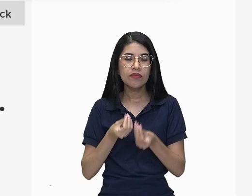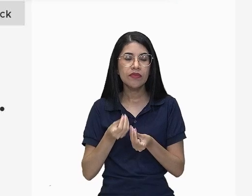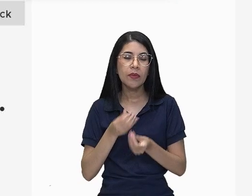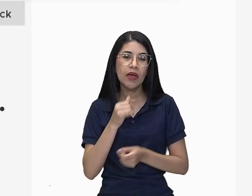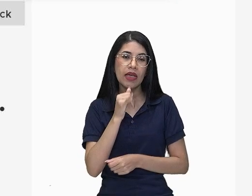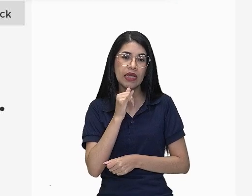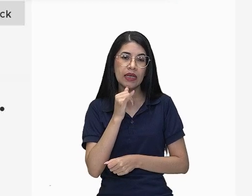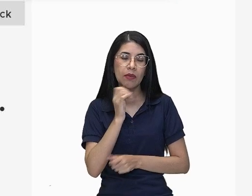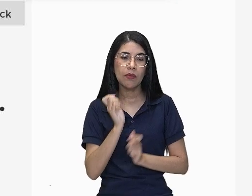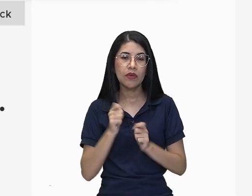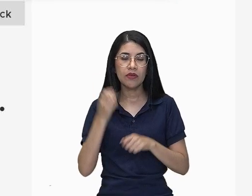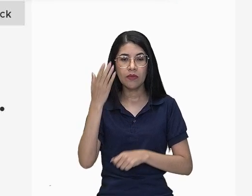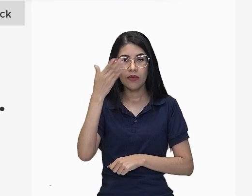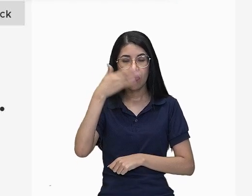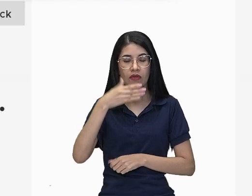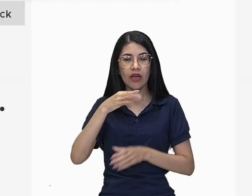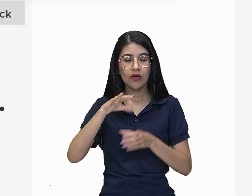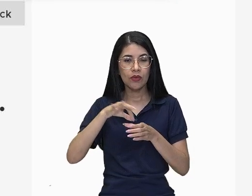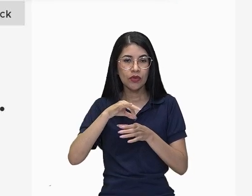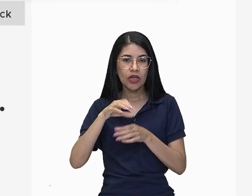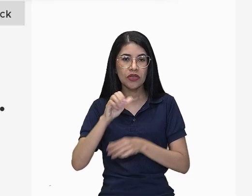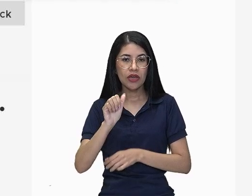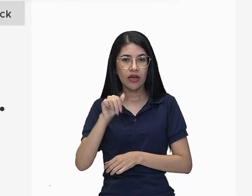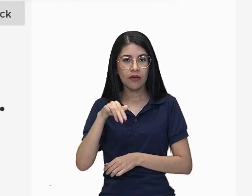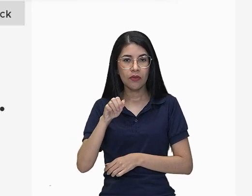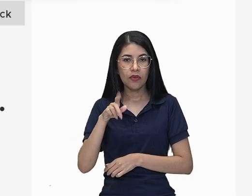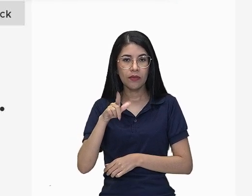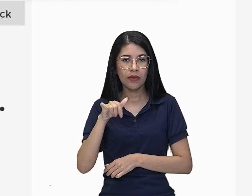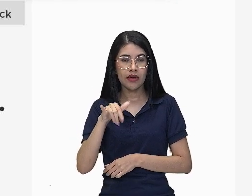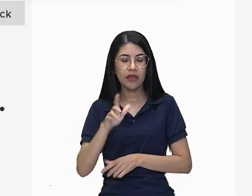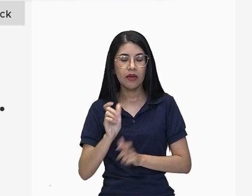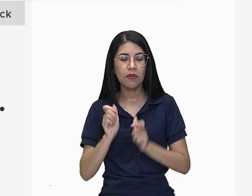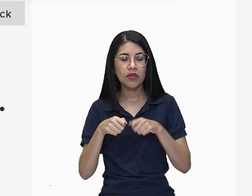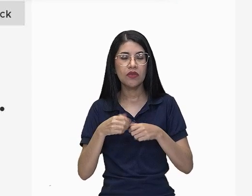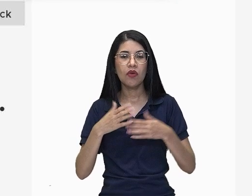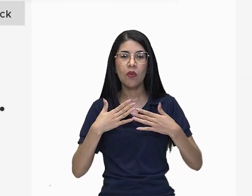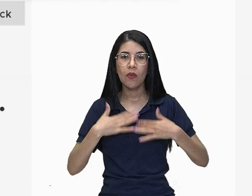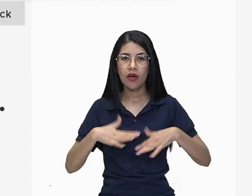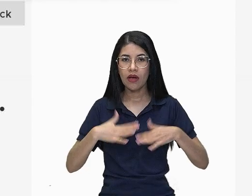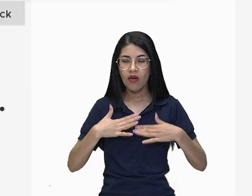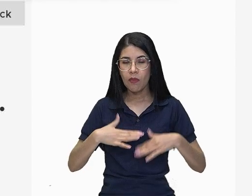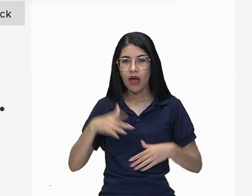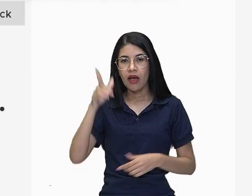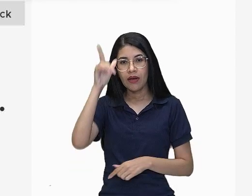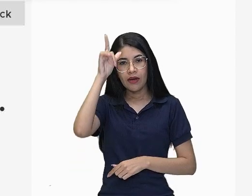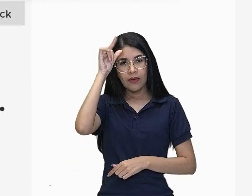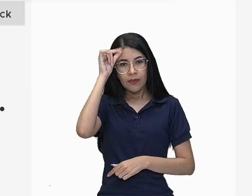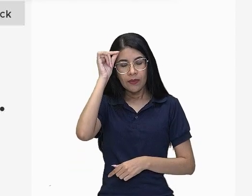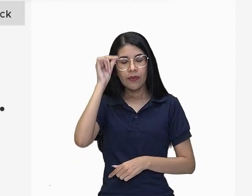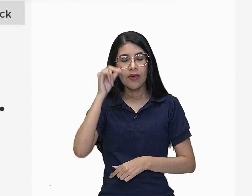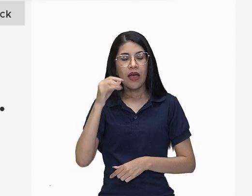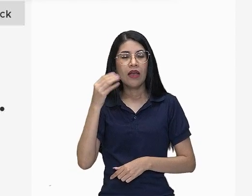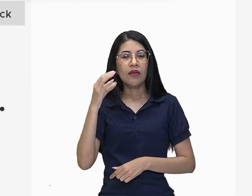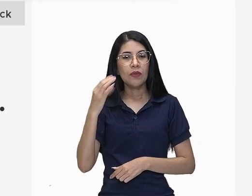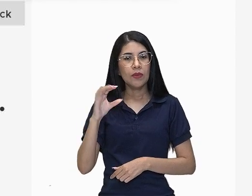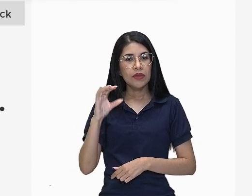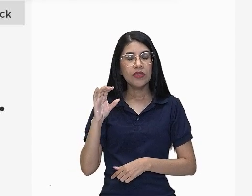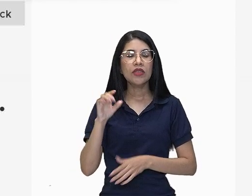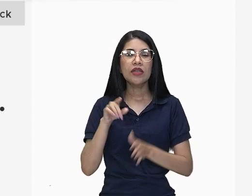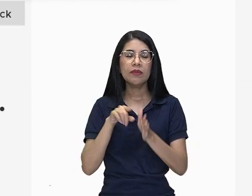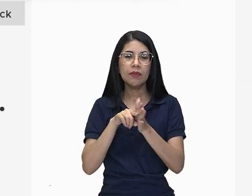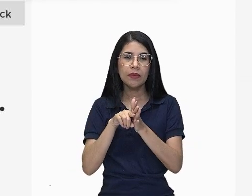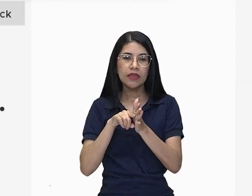para comprovar que o chá de camomila ele tem um efeito calmante, cientistas realizam testes